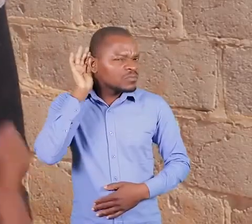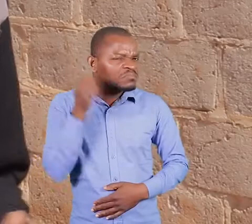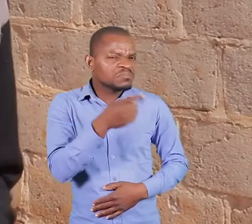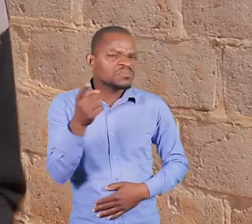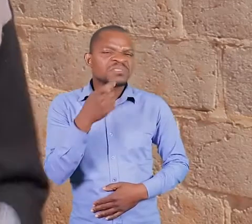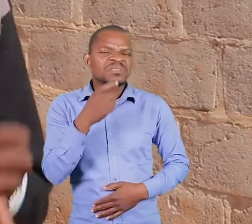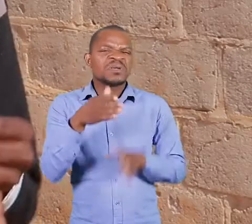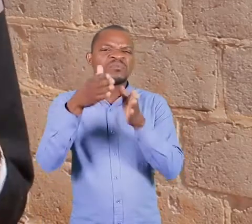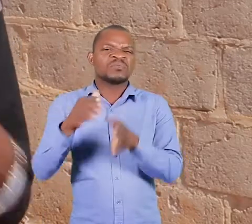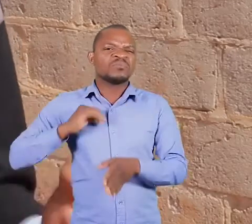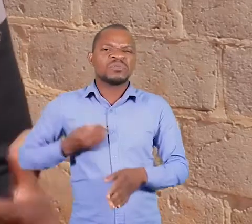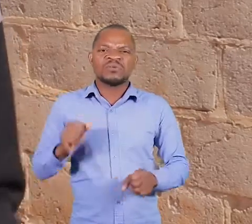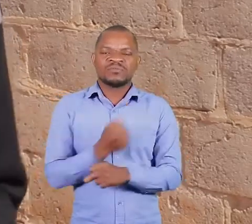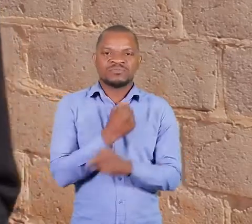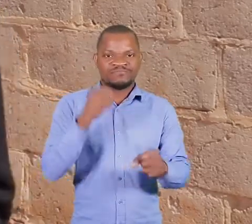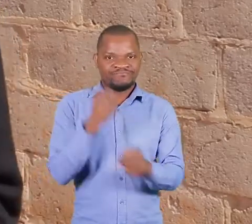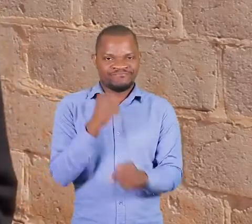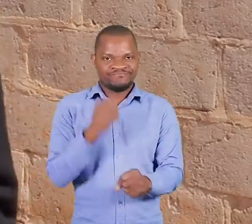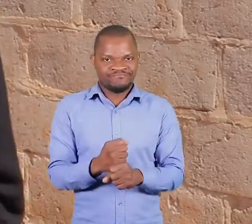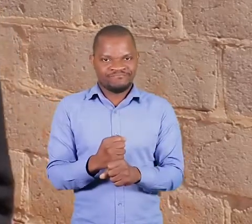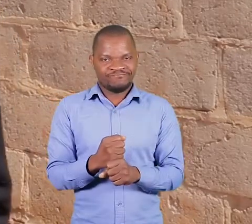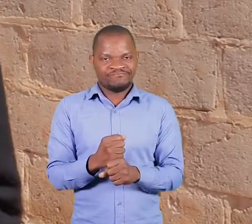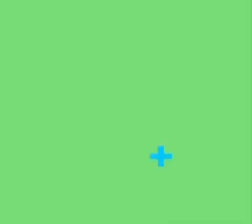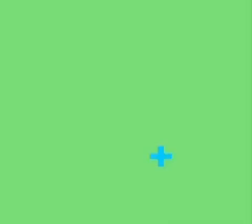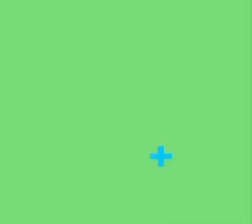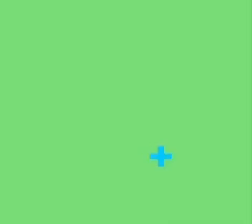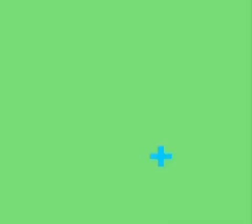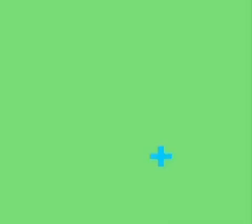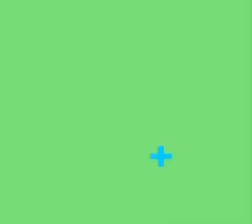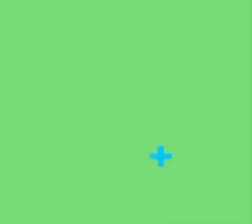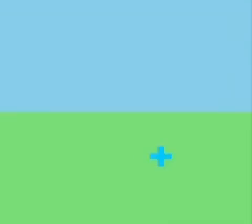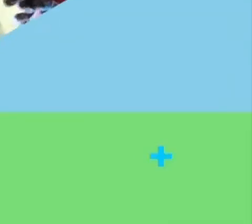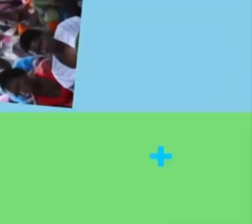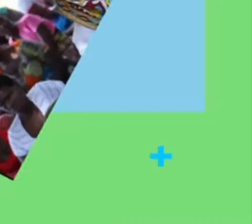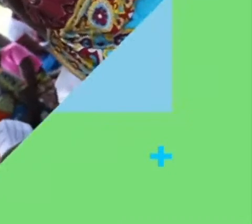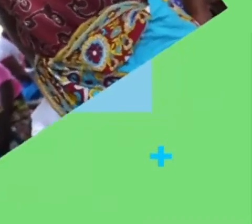a minha mulher não deve trabalhar no mercado.